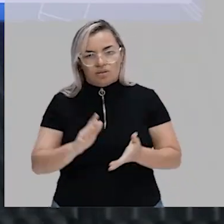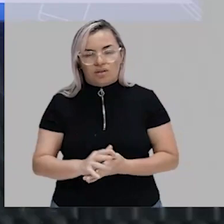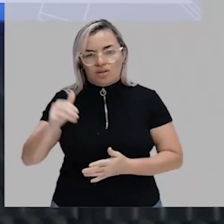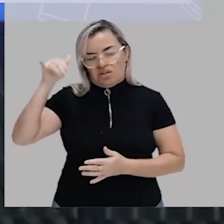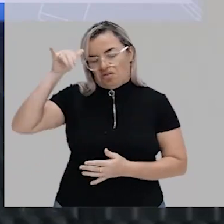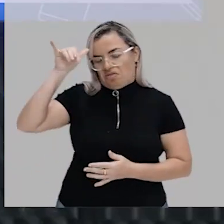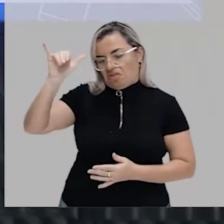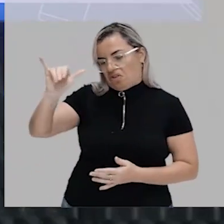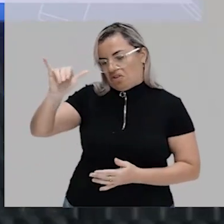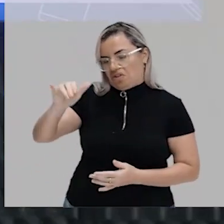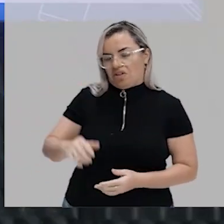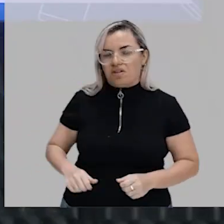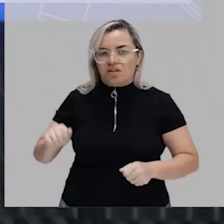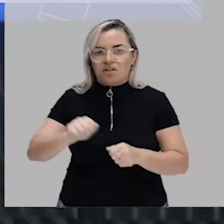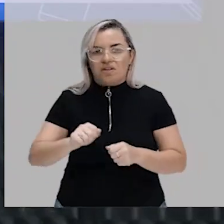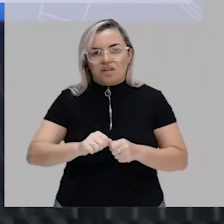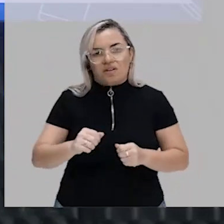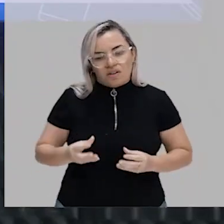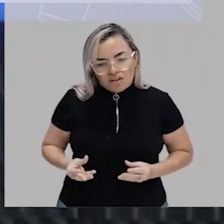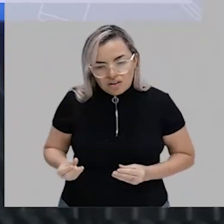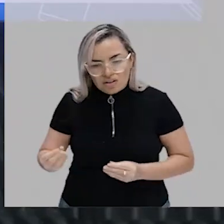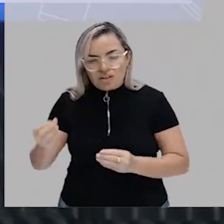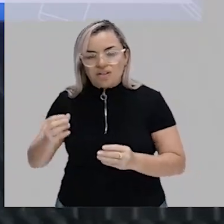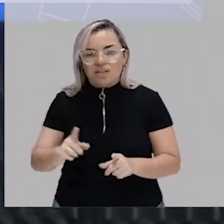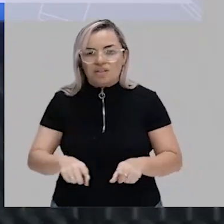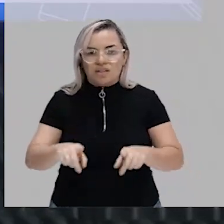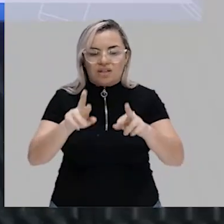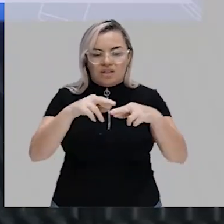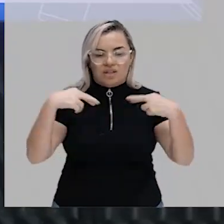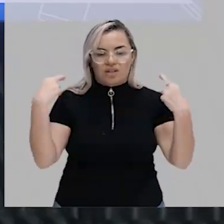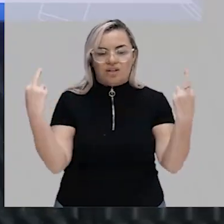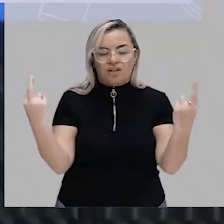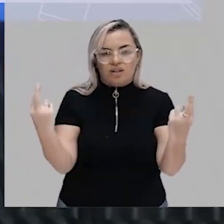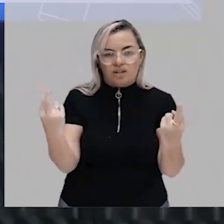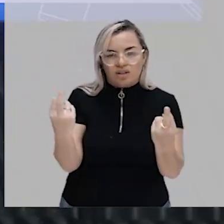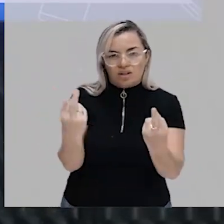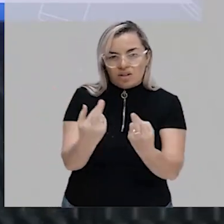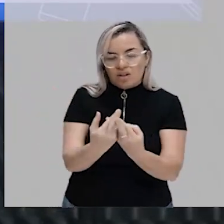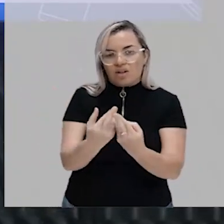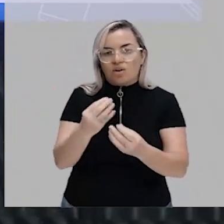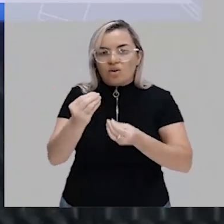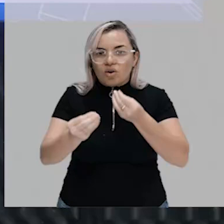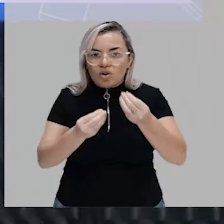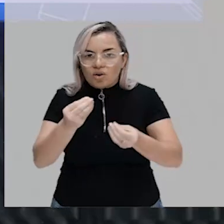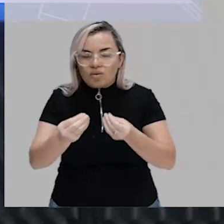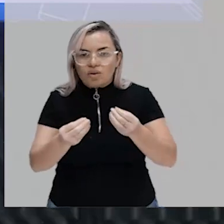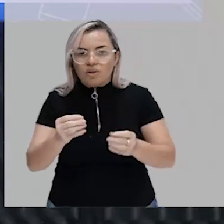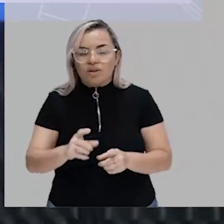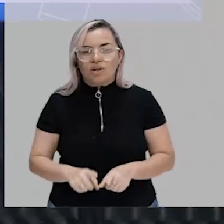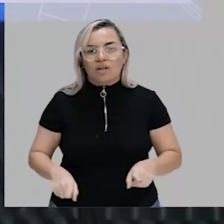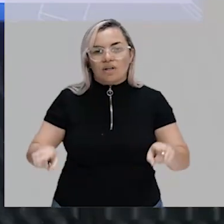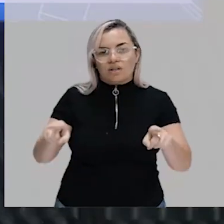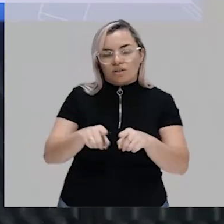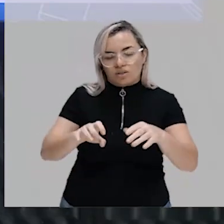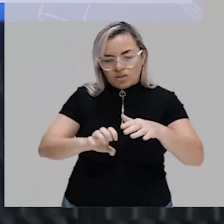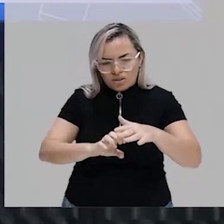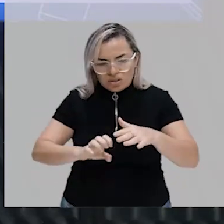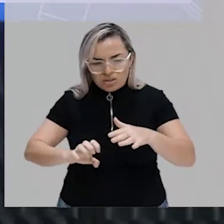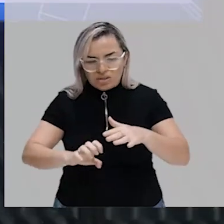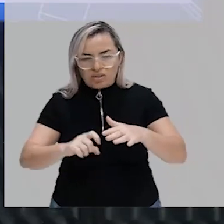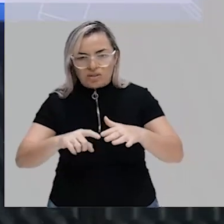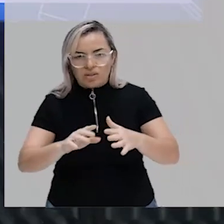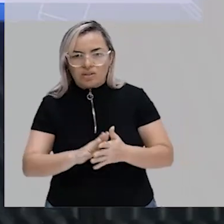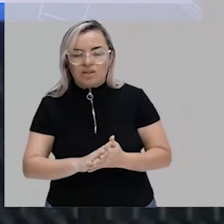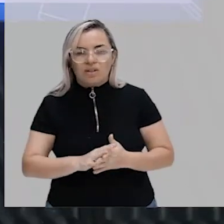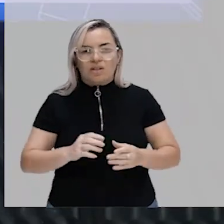fazer viagem, evita fazer reunião, ou até mesmo negociar, se for ali um empresário, alguma coisa do tipo, evita até fazer negócios, com